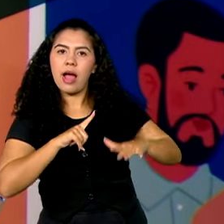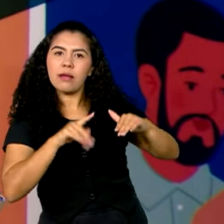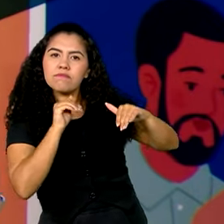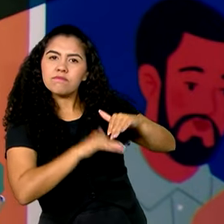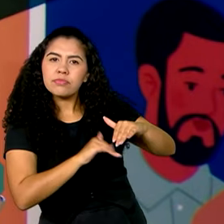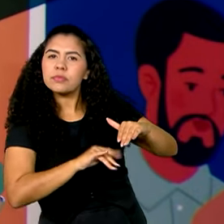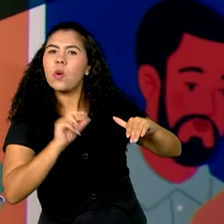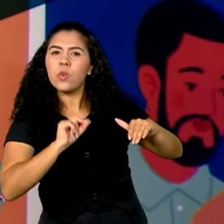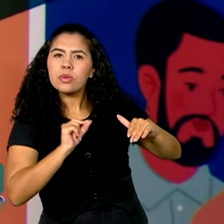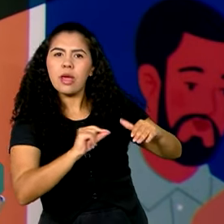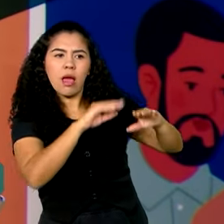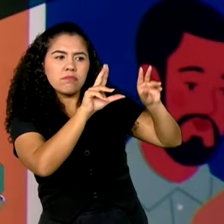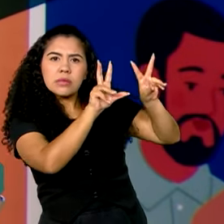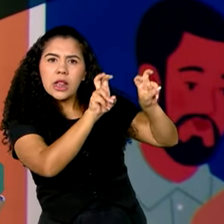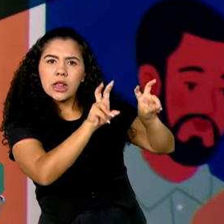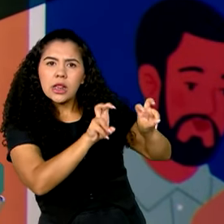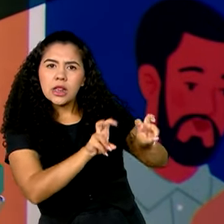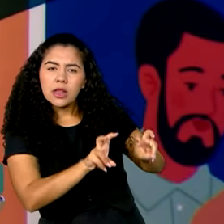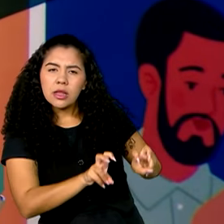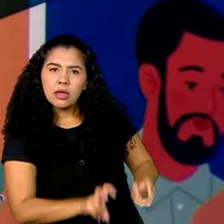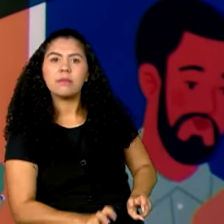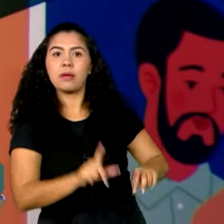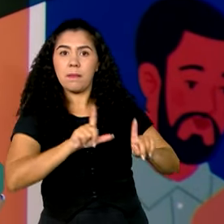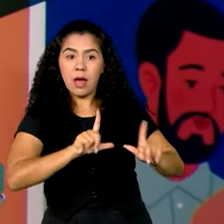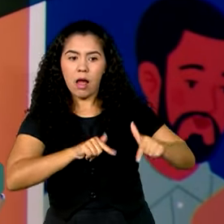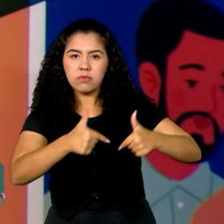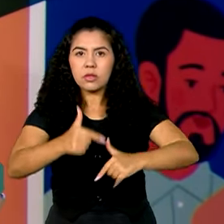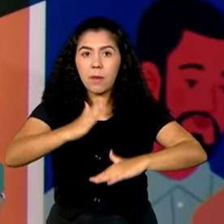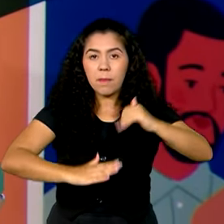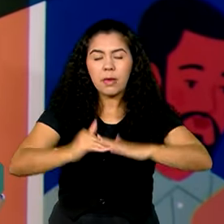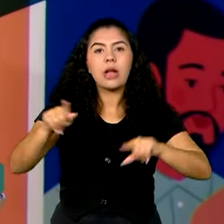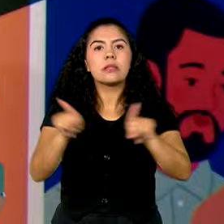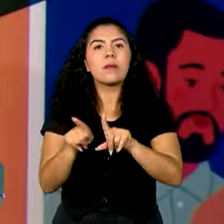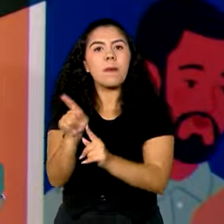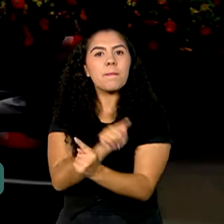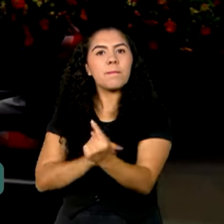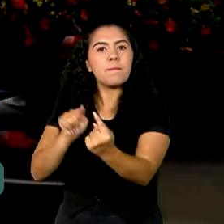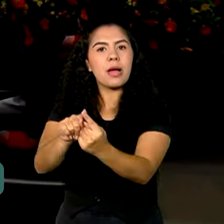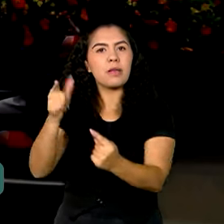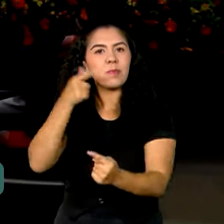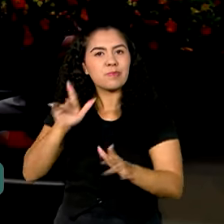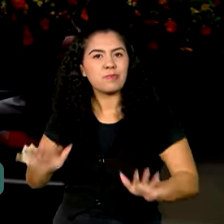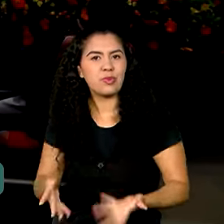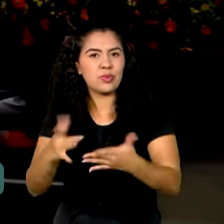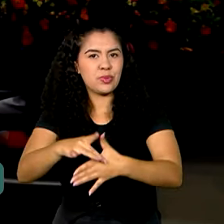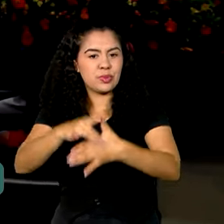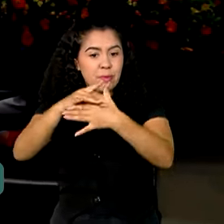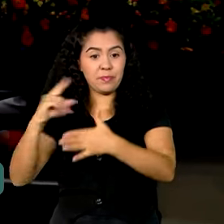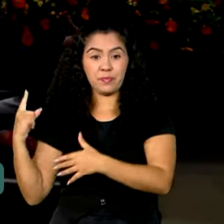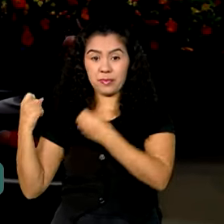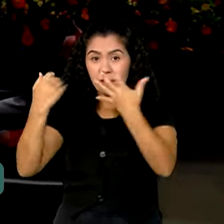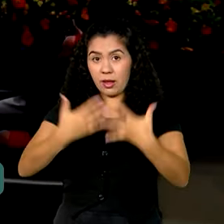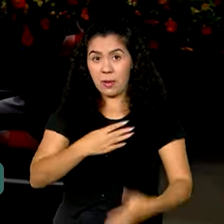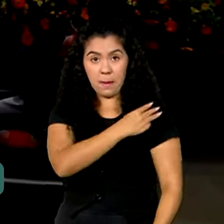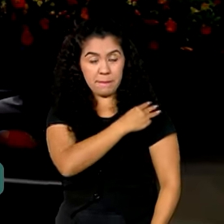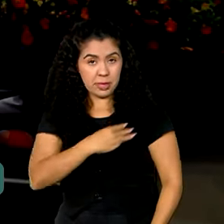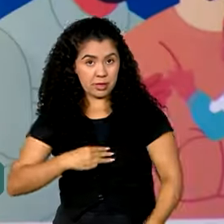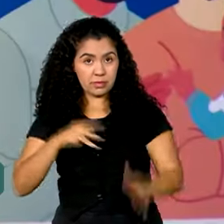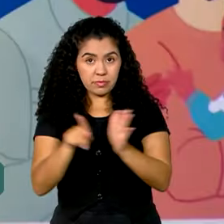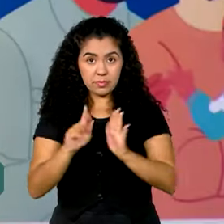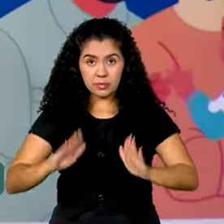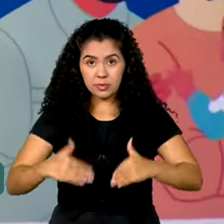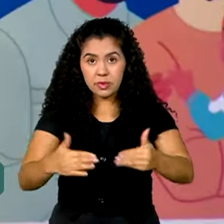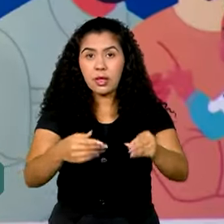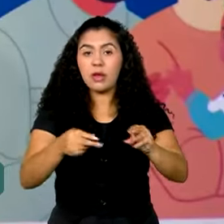práticas. Vamos estabelecer metas de diversidade para as posições de liderança. A ministra dos Povos Indígenas, Sônia